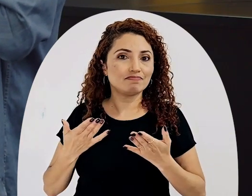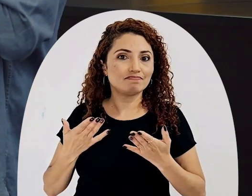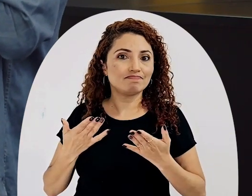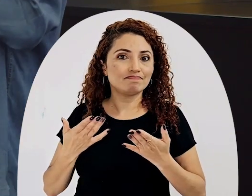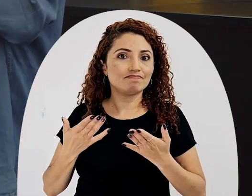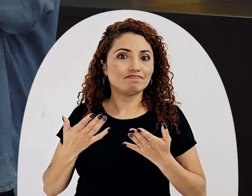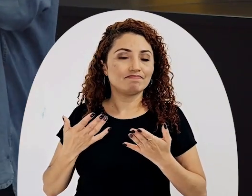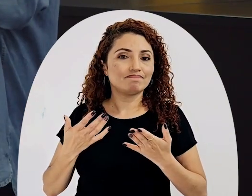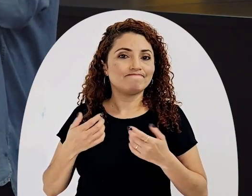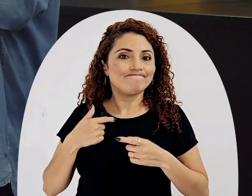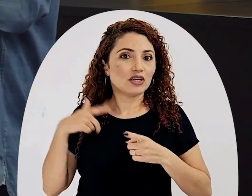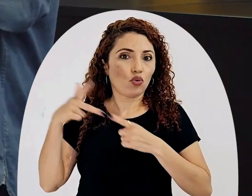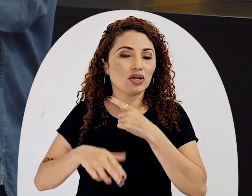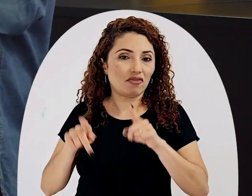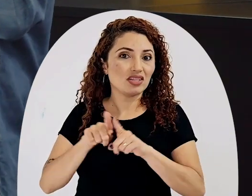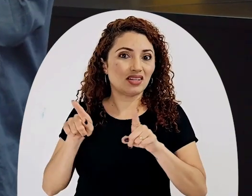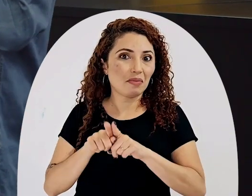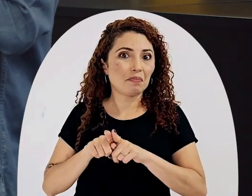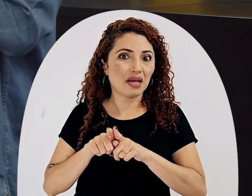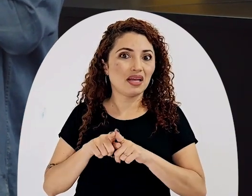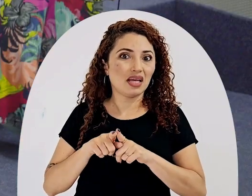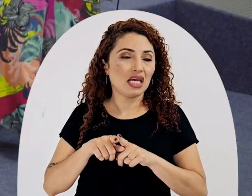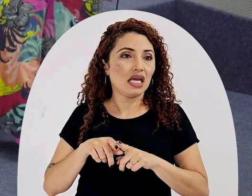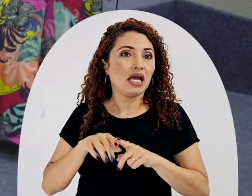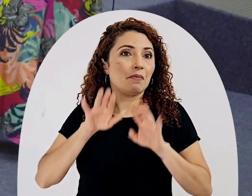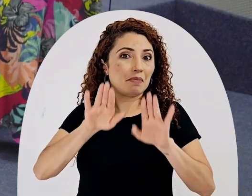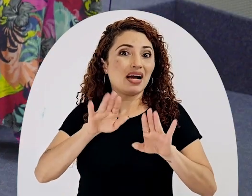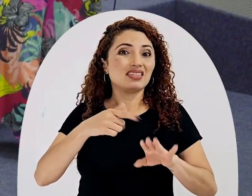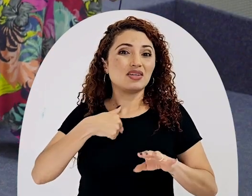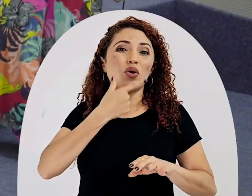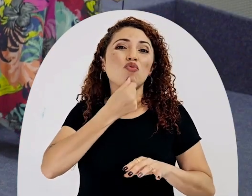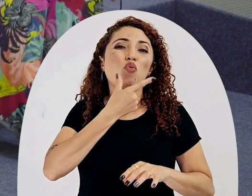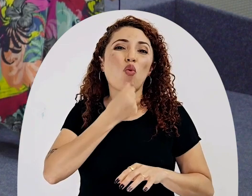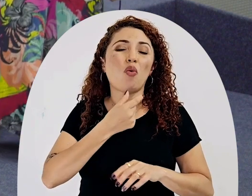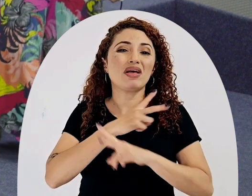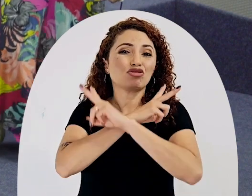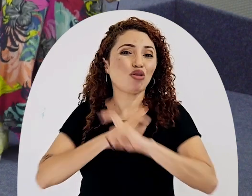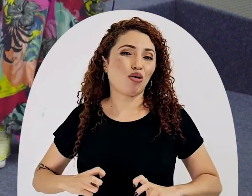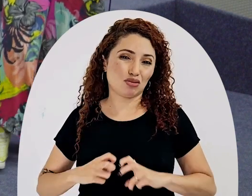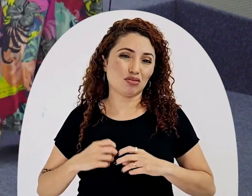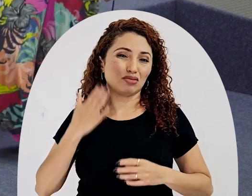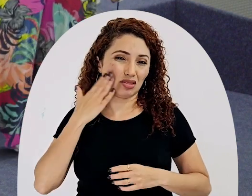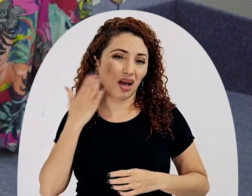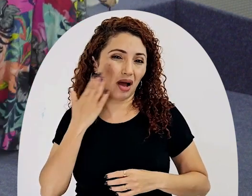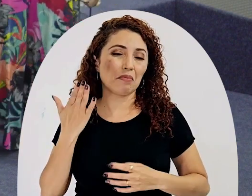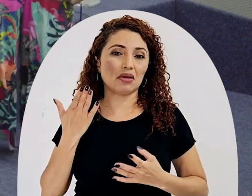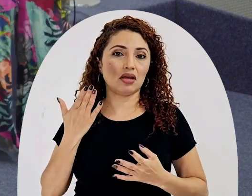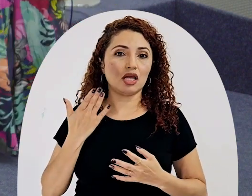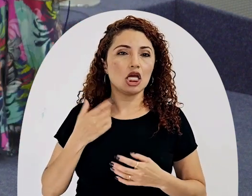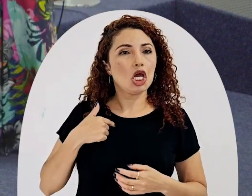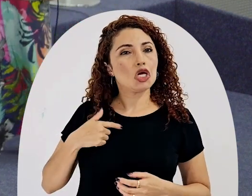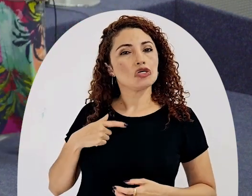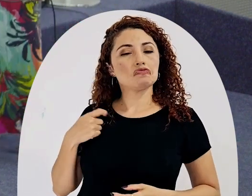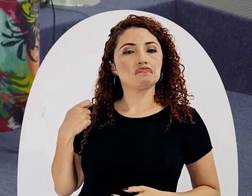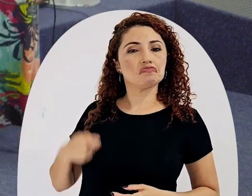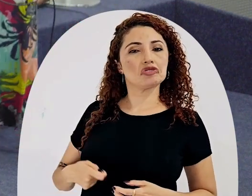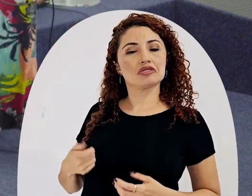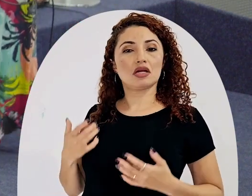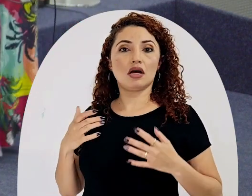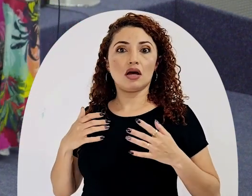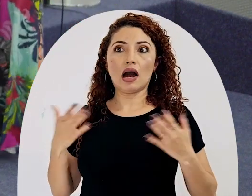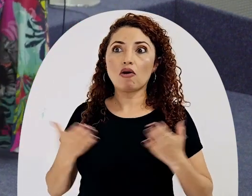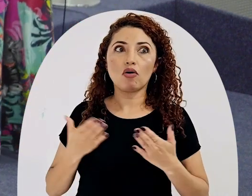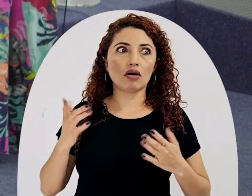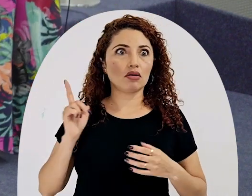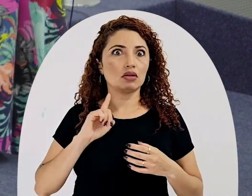tóxico. Eu precisava reafirmar que eu era homem. Eu arrumava um monte de mulher, entendeu? E hoje não. Hoje eu tenho minha esposa,